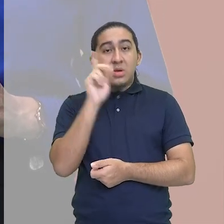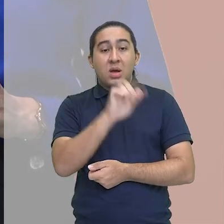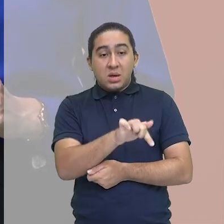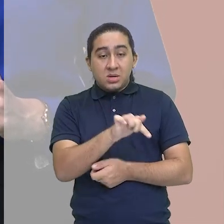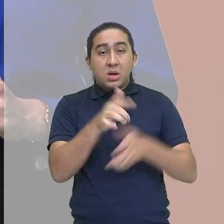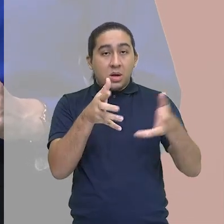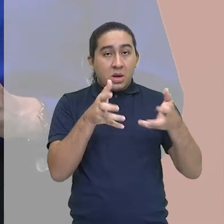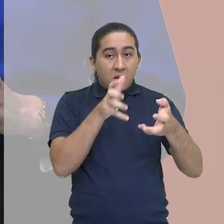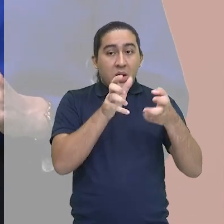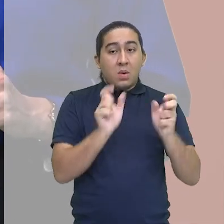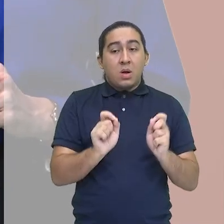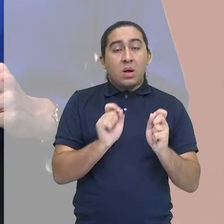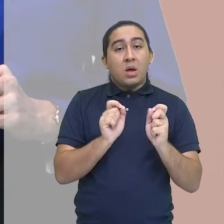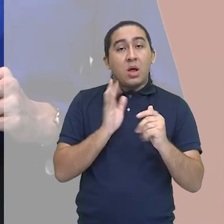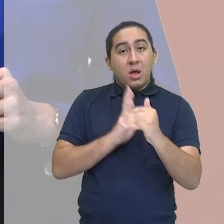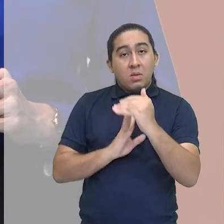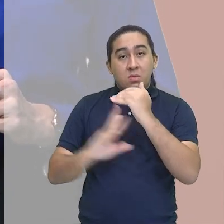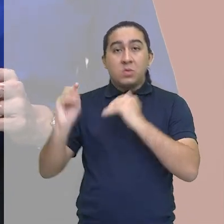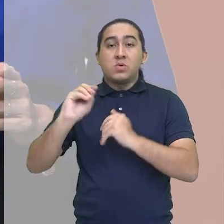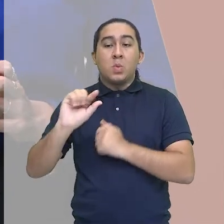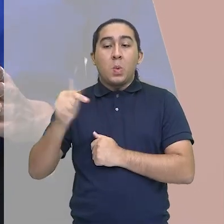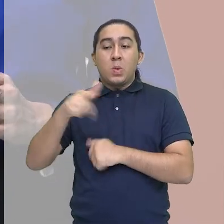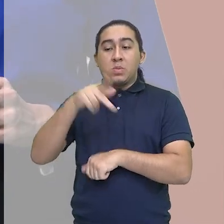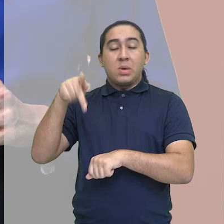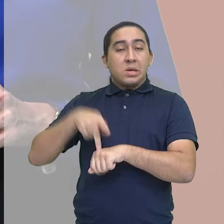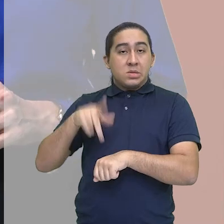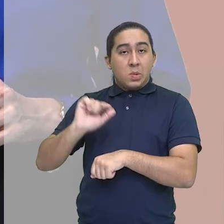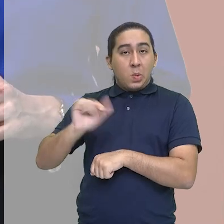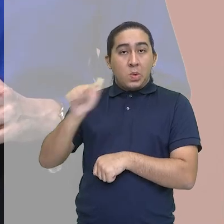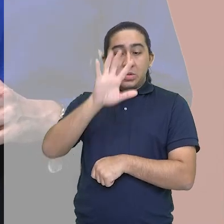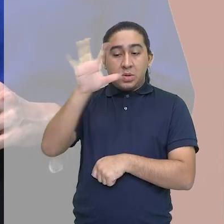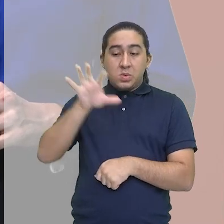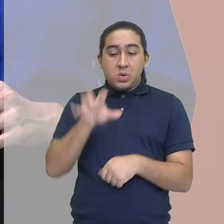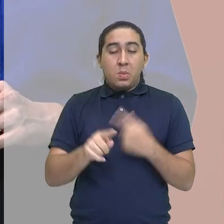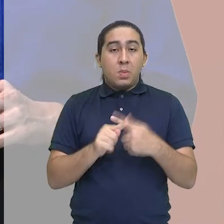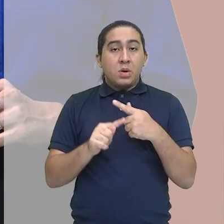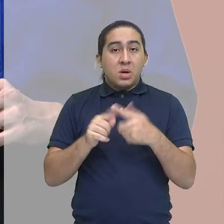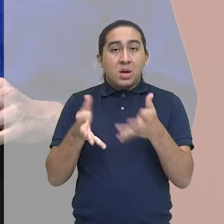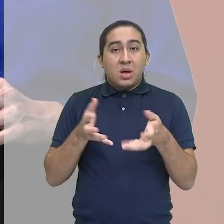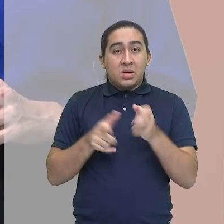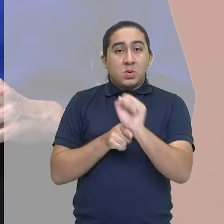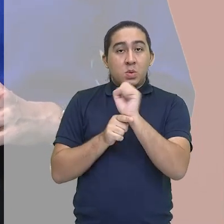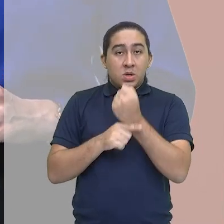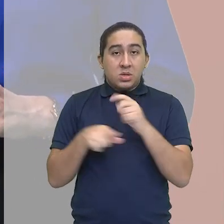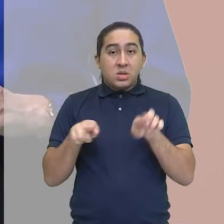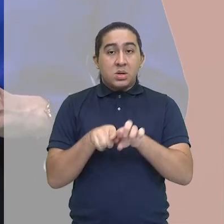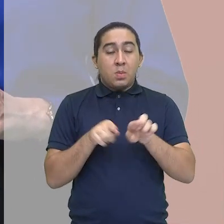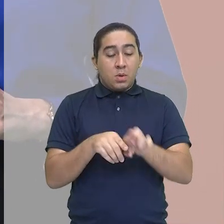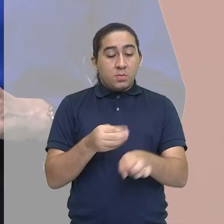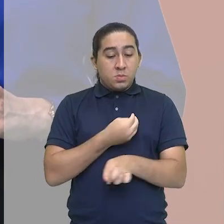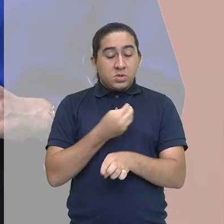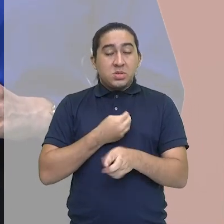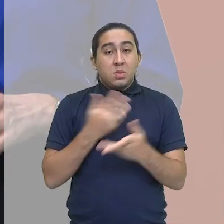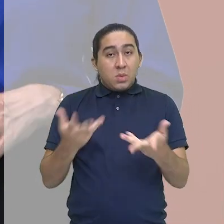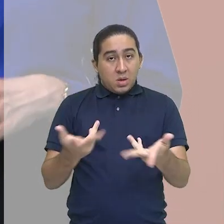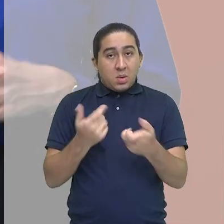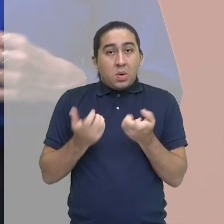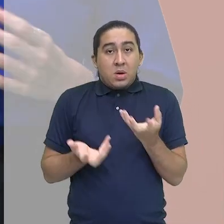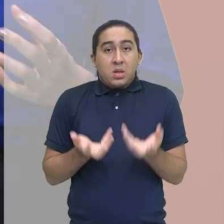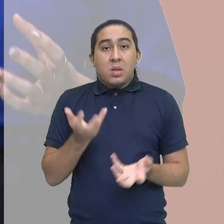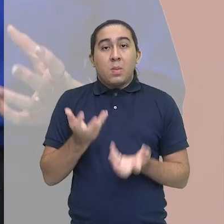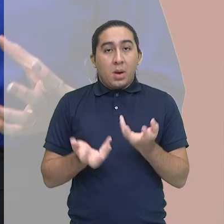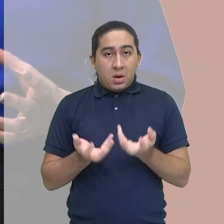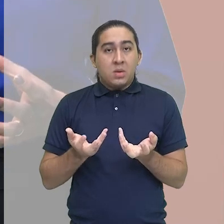outras regiões ou até mesmo outros países, né, em busca de segurança e condições de vida mais estáveis, né?